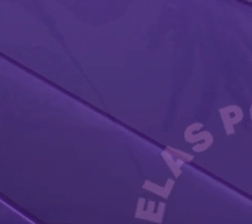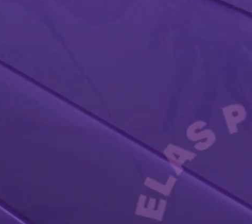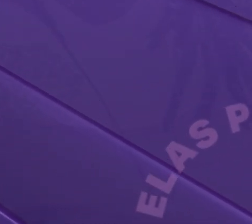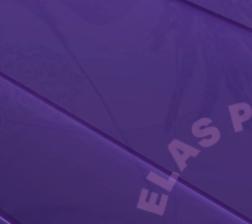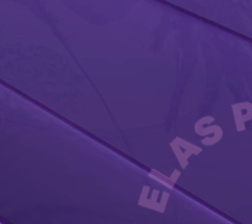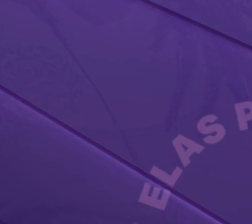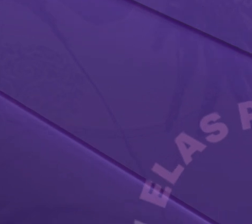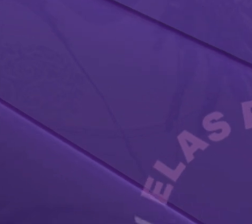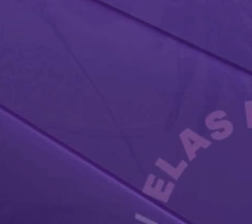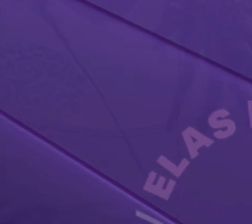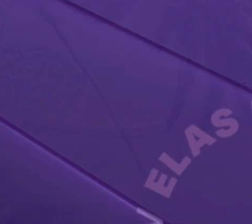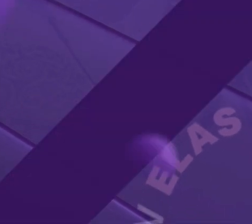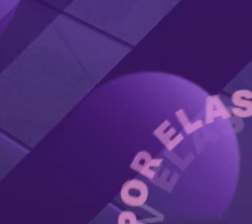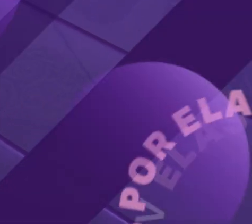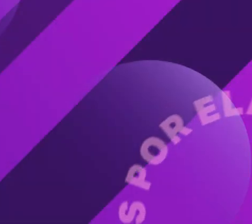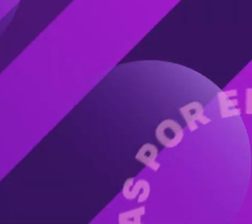mais importantes.